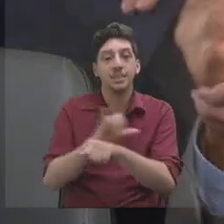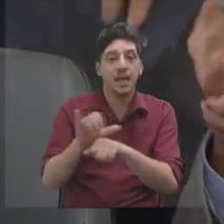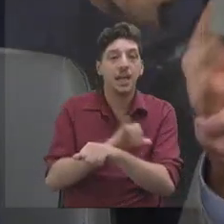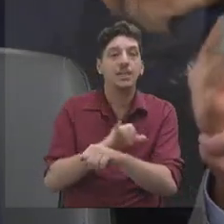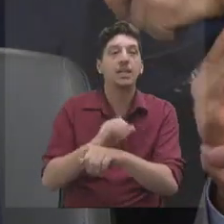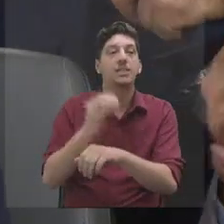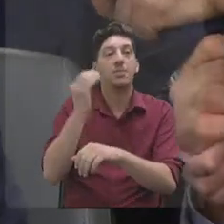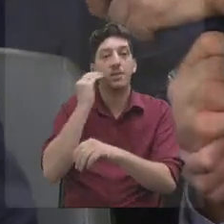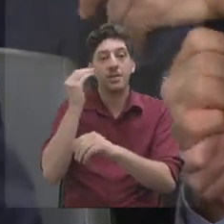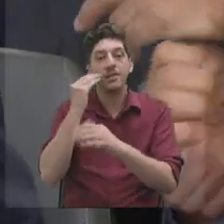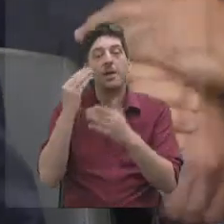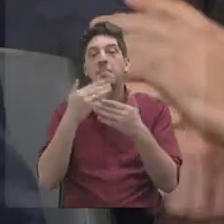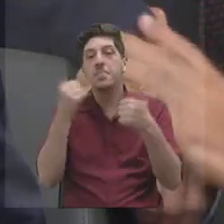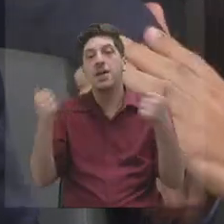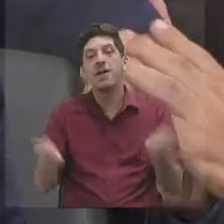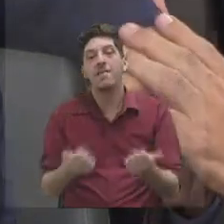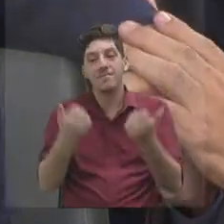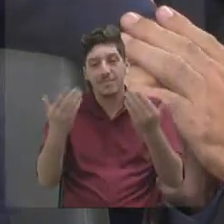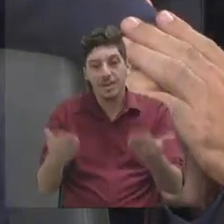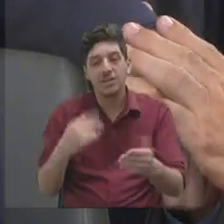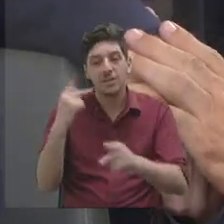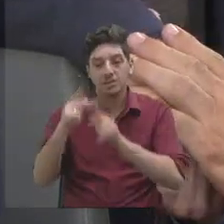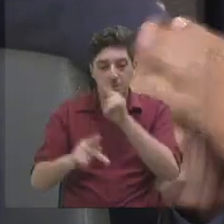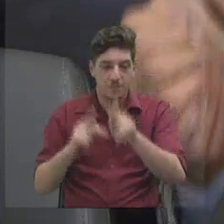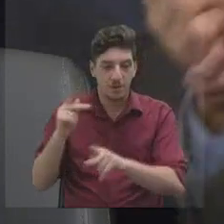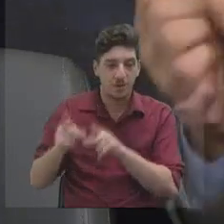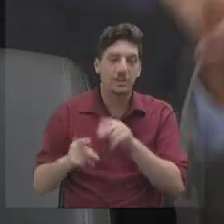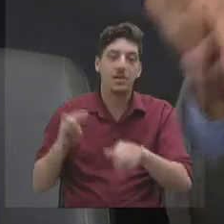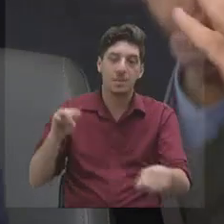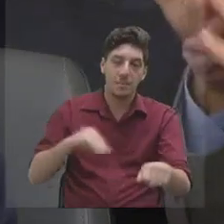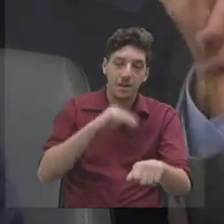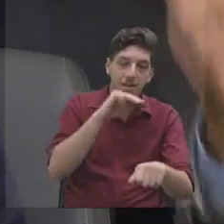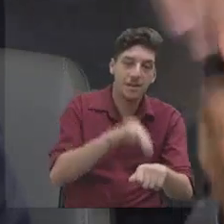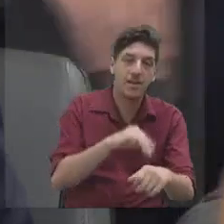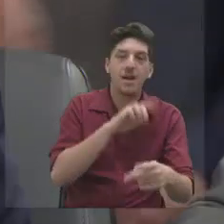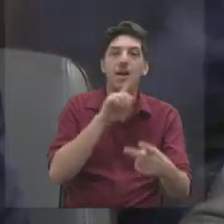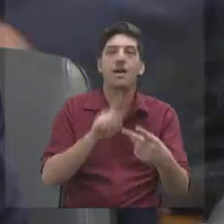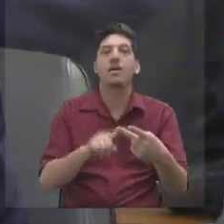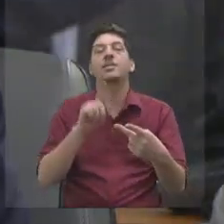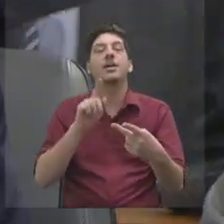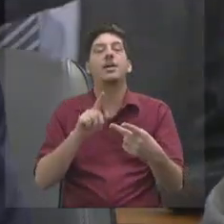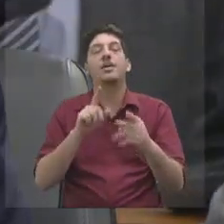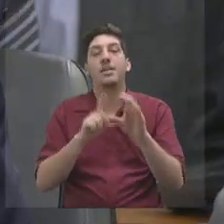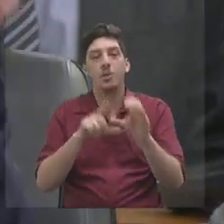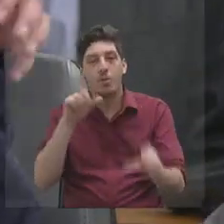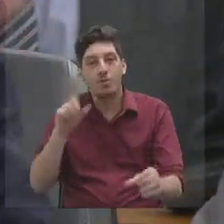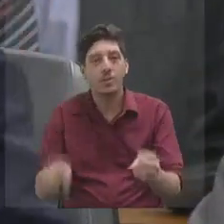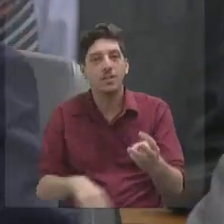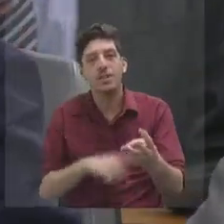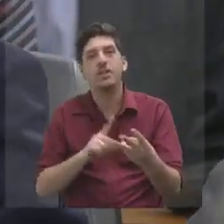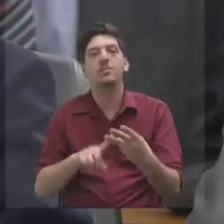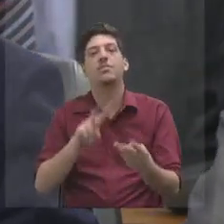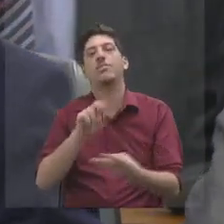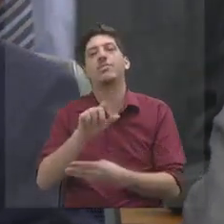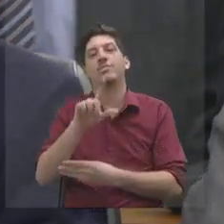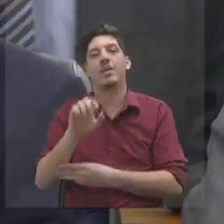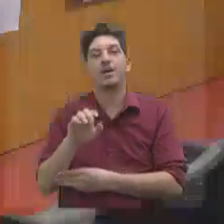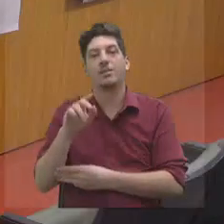nossa gente não só marianense mas também na nossa agenda da região dos Inconfidentes do Vale do Ipiranga